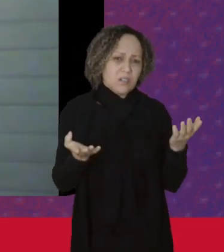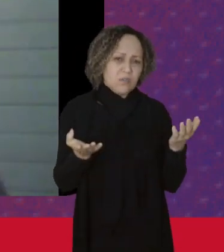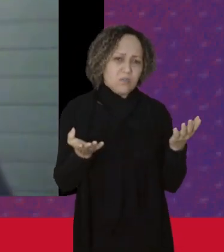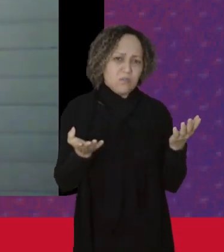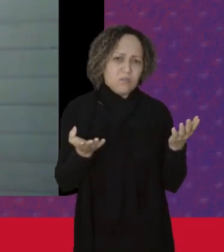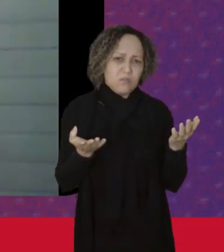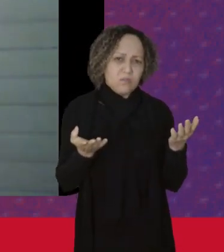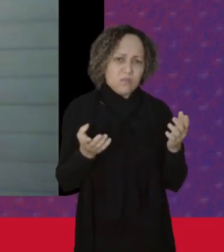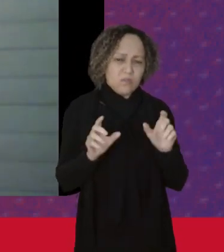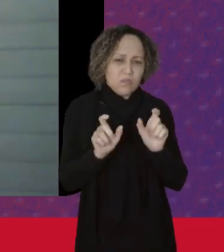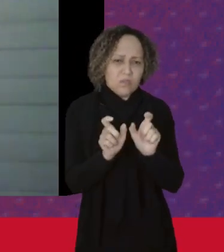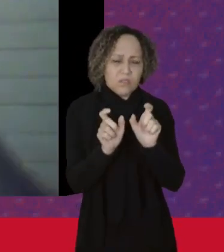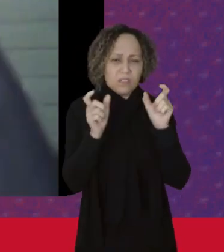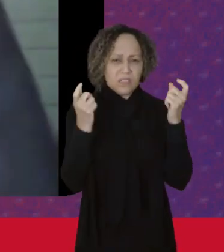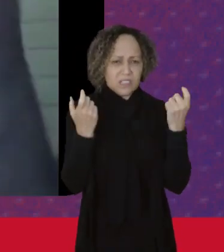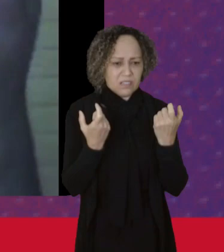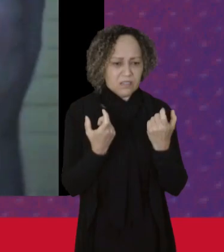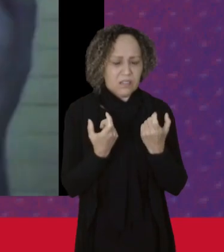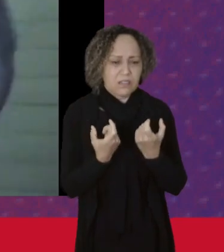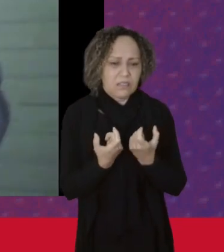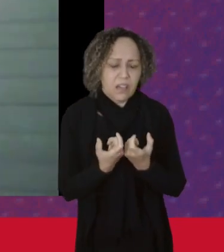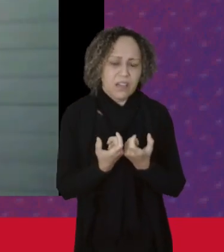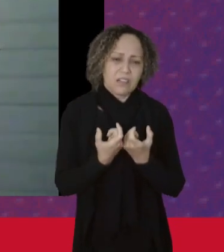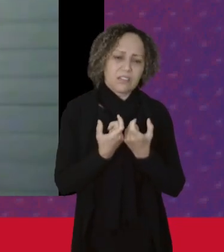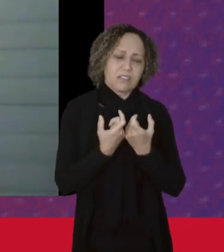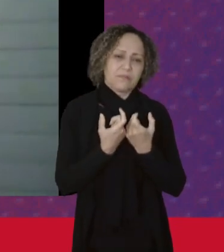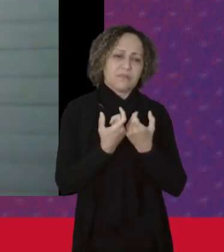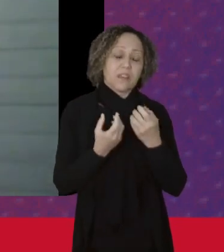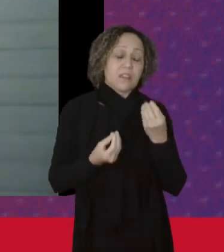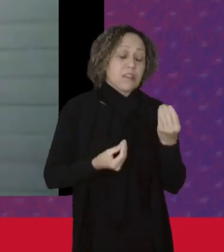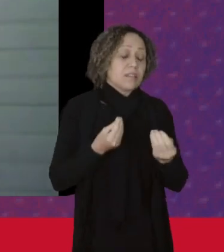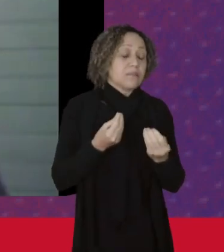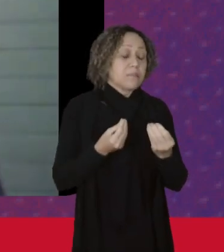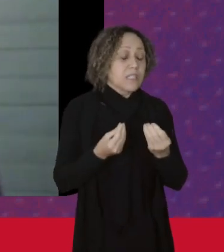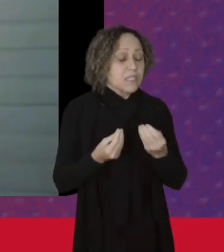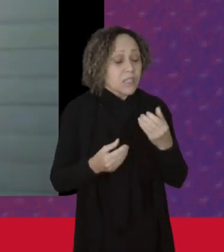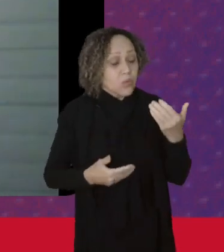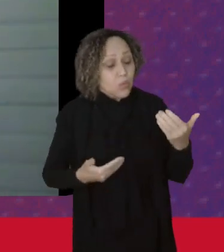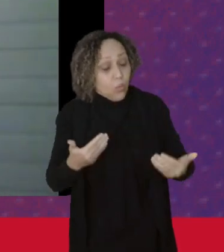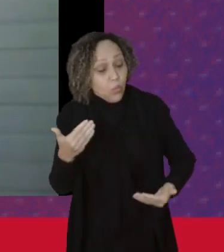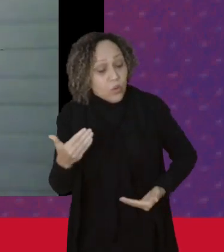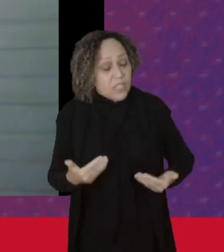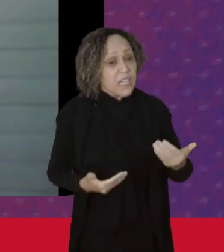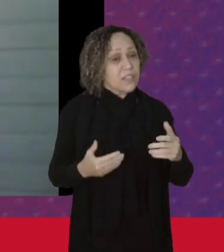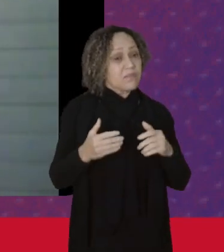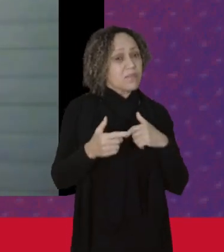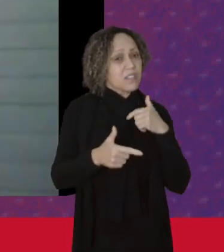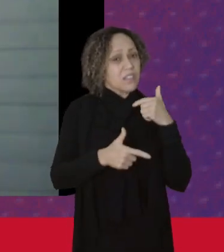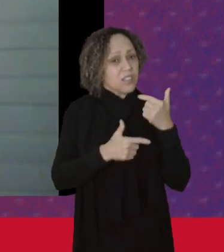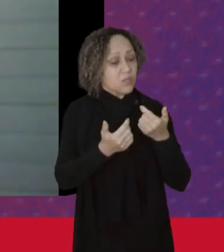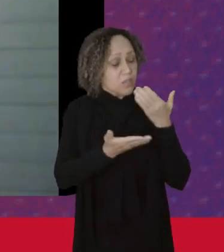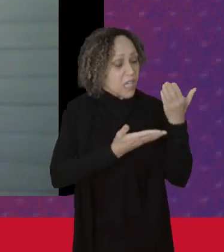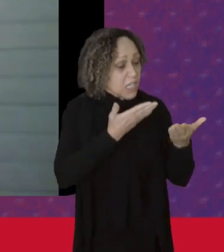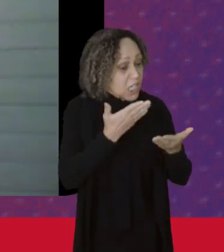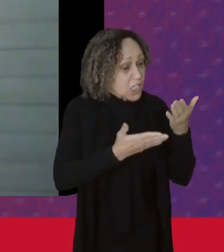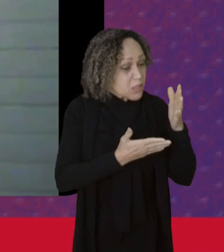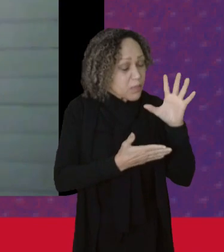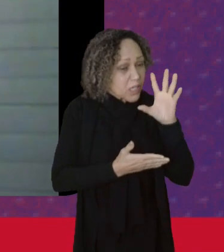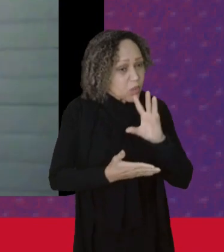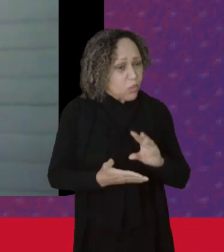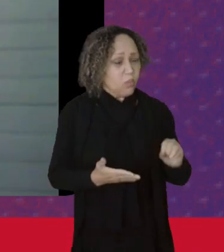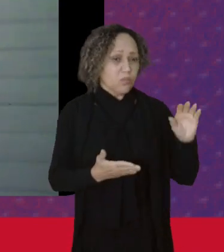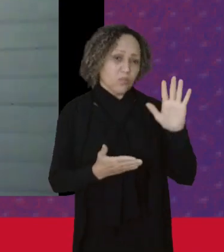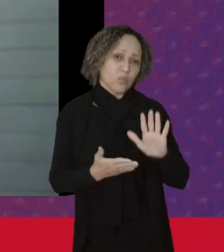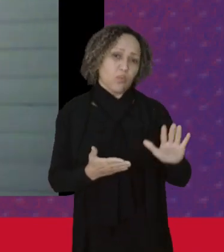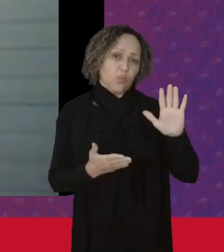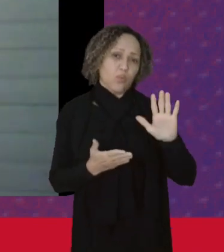gente pensa, né, nessa integralidade dos serviços, na integralidade das nossas práticas em